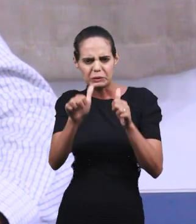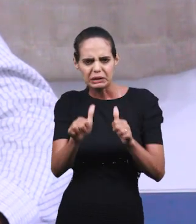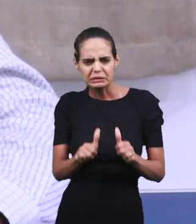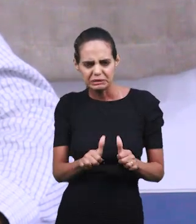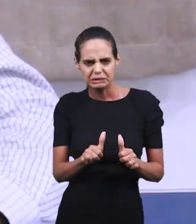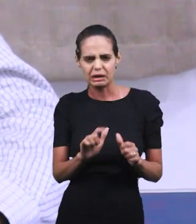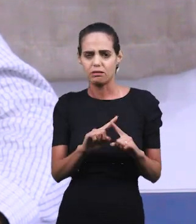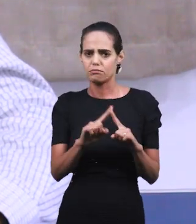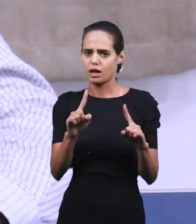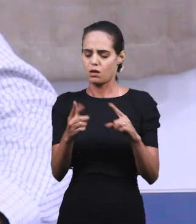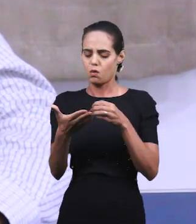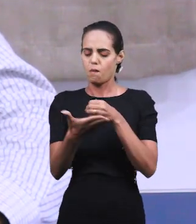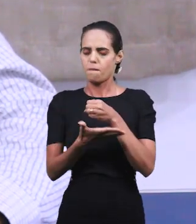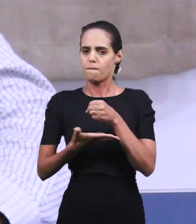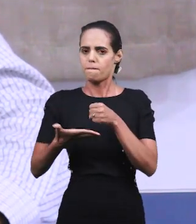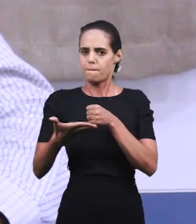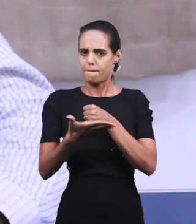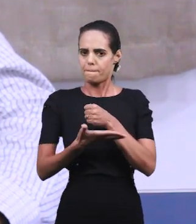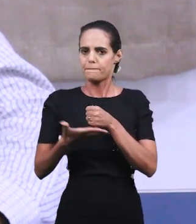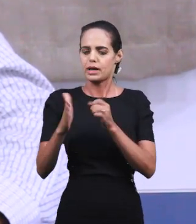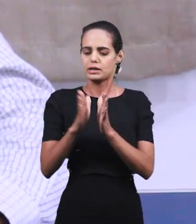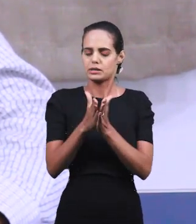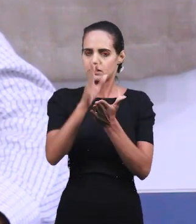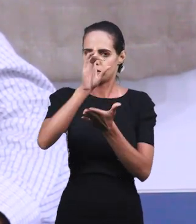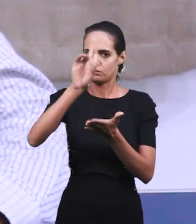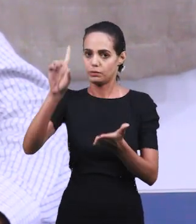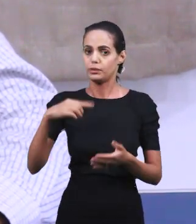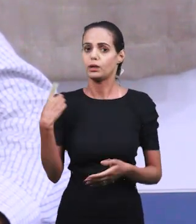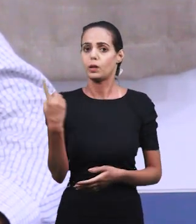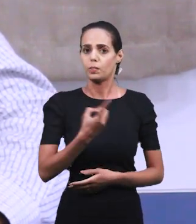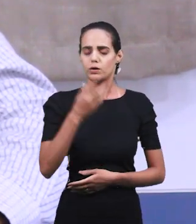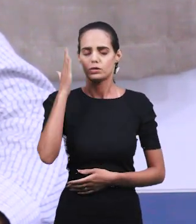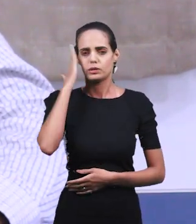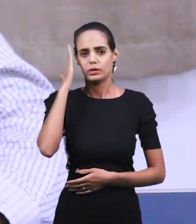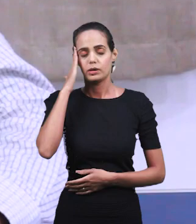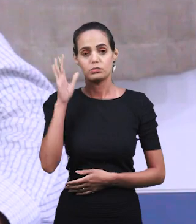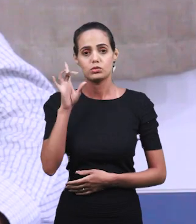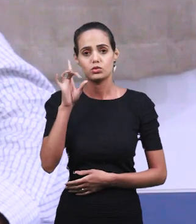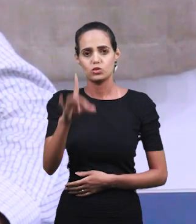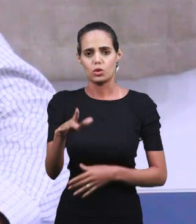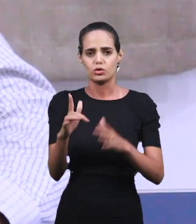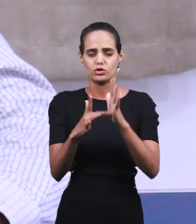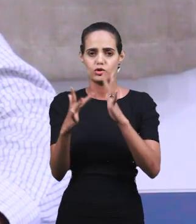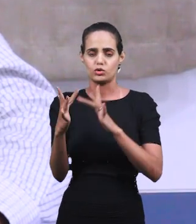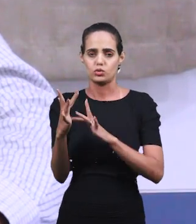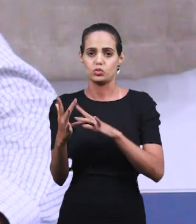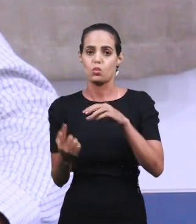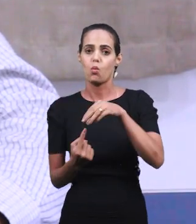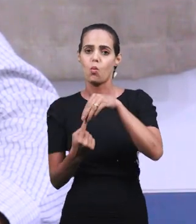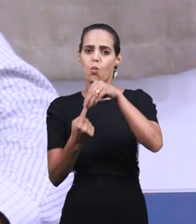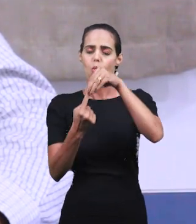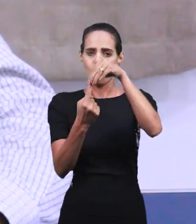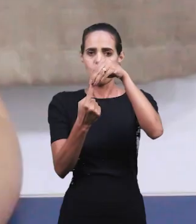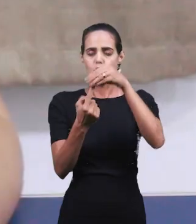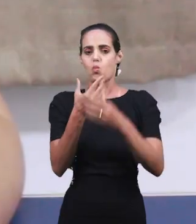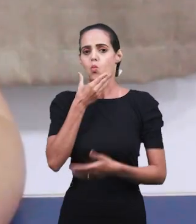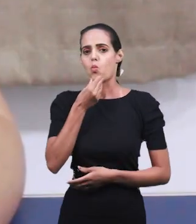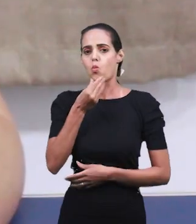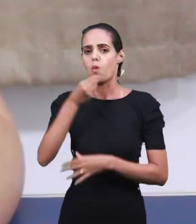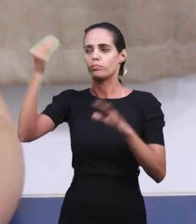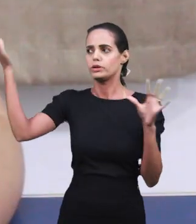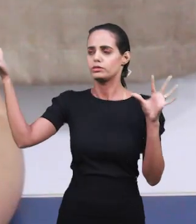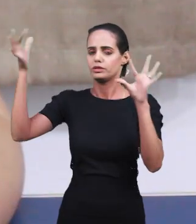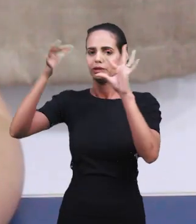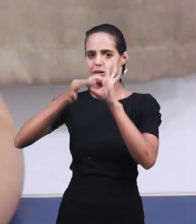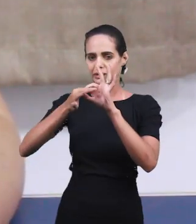nós entendemos que somente Jesus, ele é o nosso único e verdadeiro mediador. Amém? A paz do Senhor Jesus. A paz do